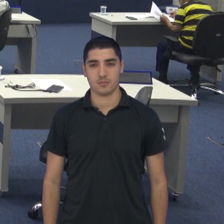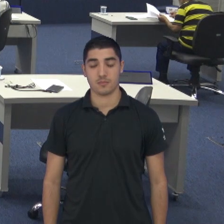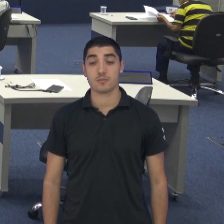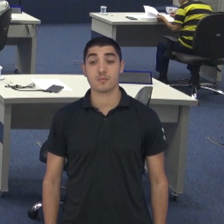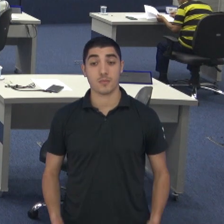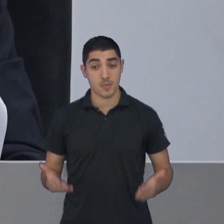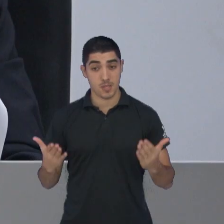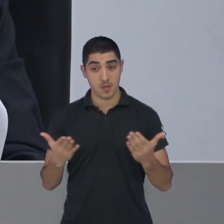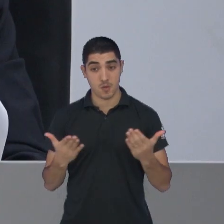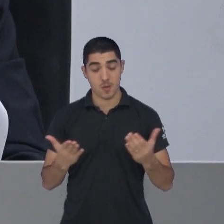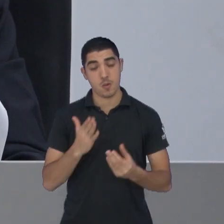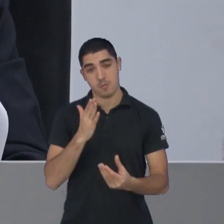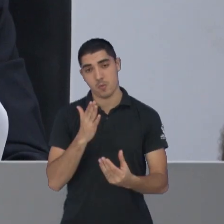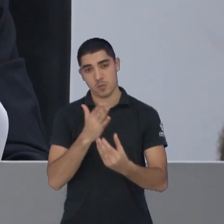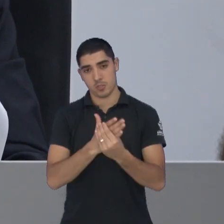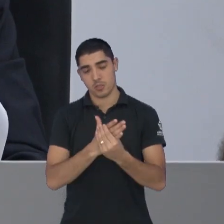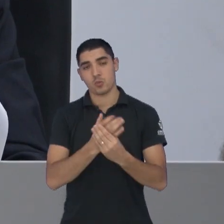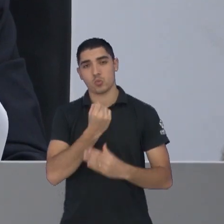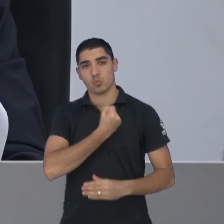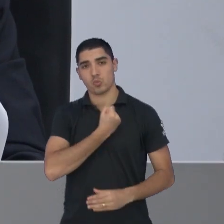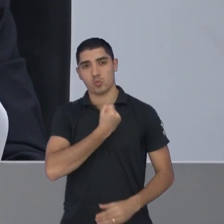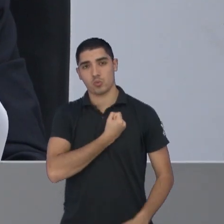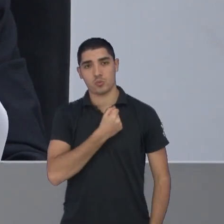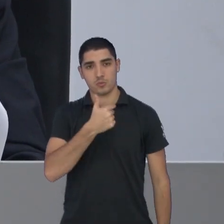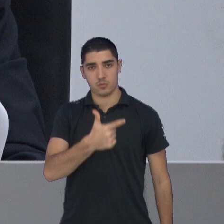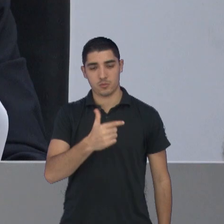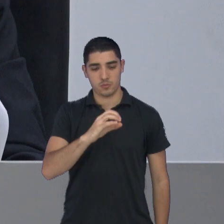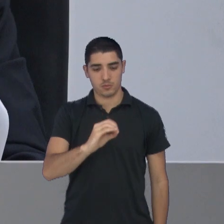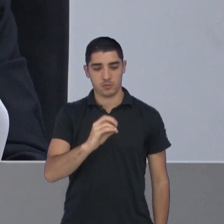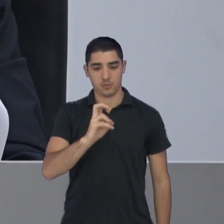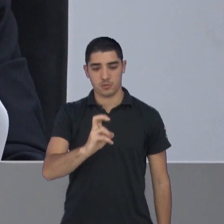Em discussão, o processo de número